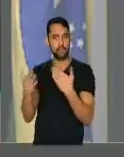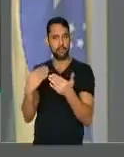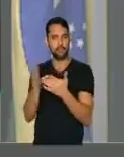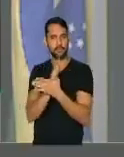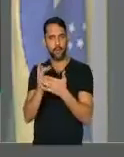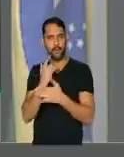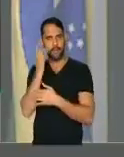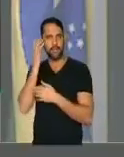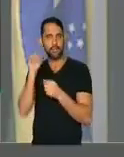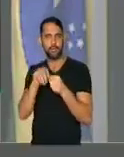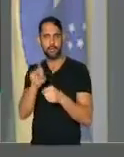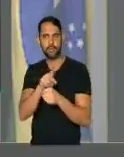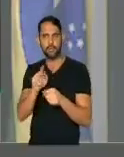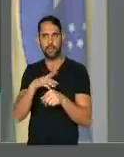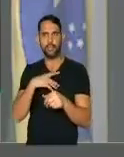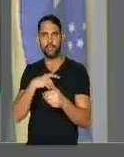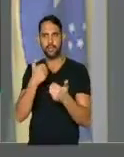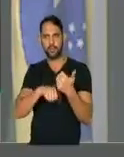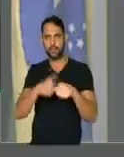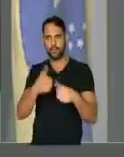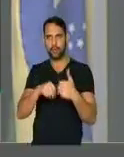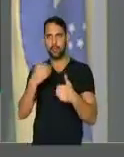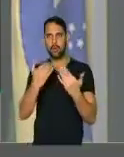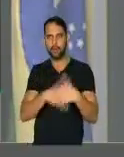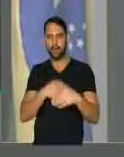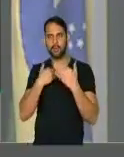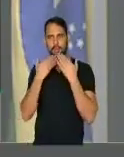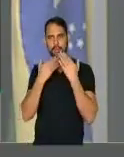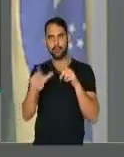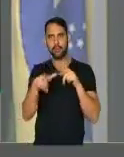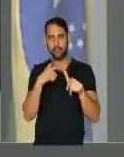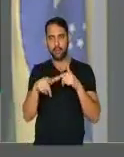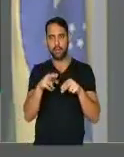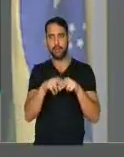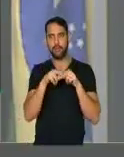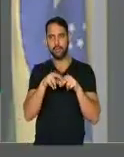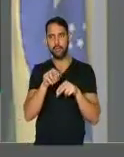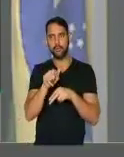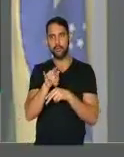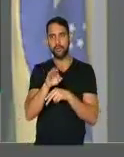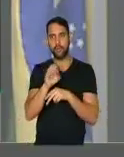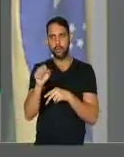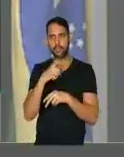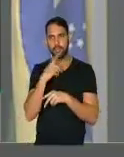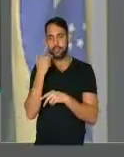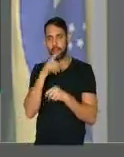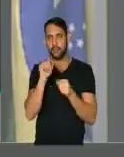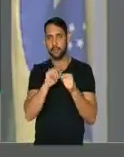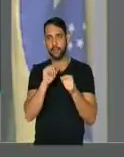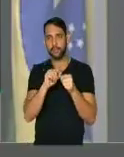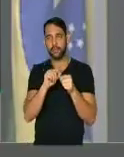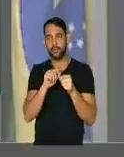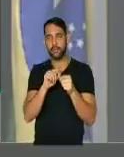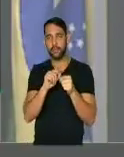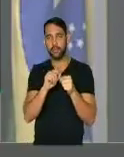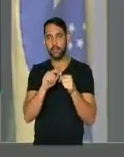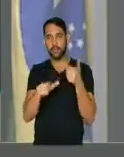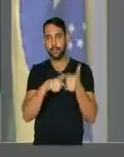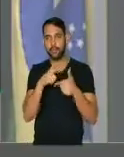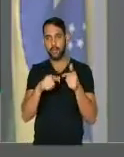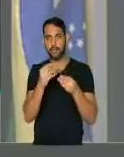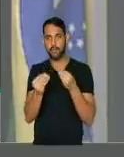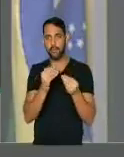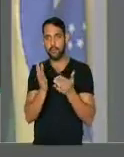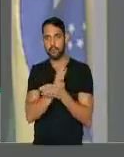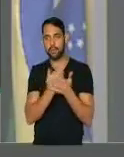professor na hora de corrigir uma prova, de apresentar um trabalho. Através do Google Docs também eles conseguem fazer esse trabalho de